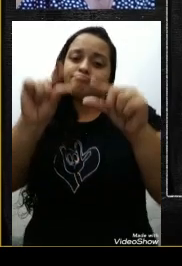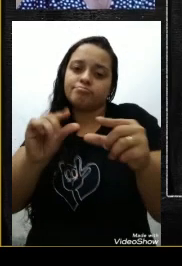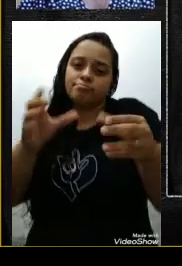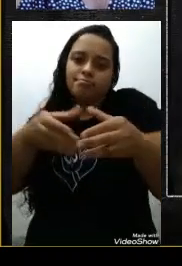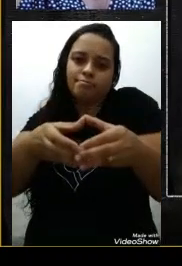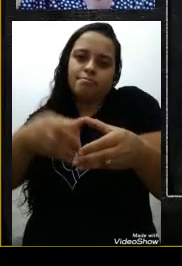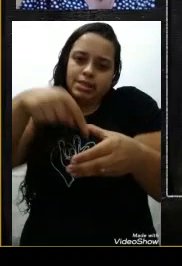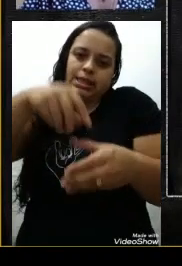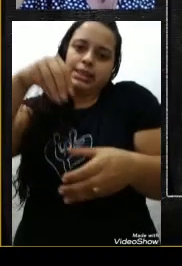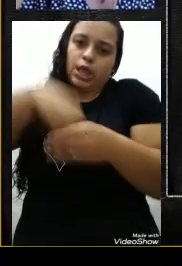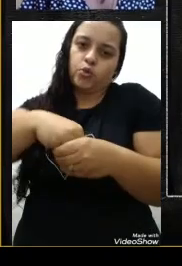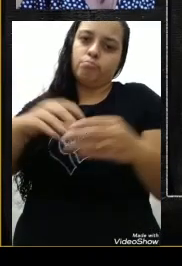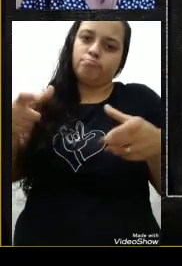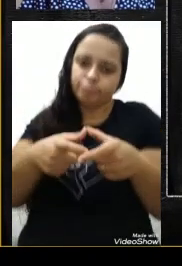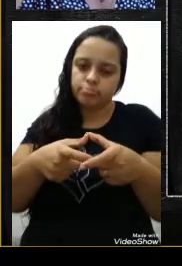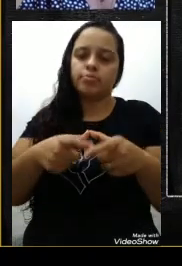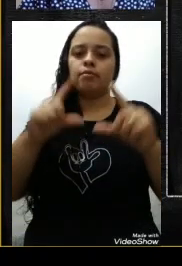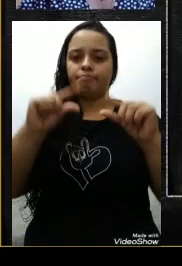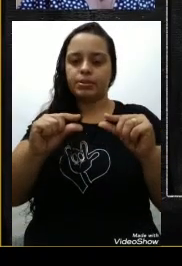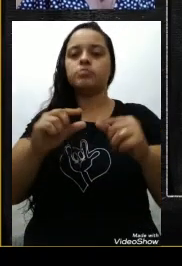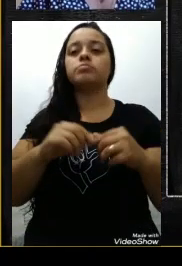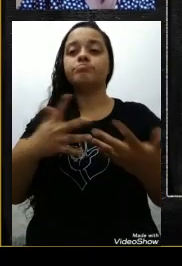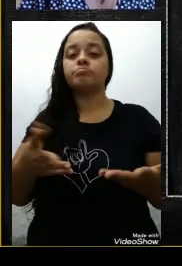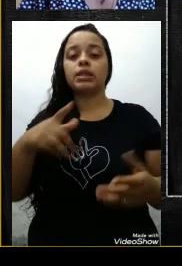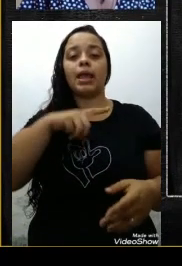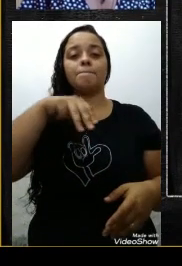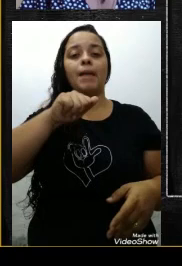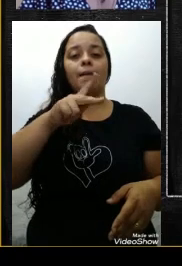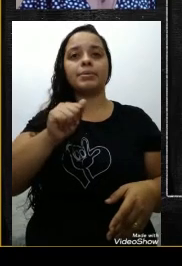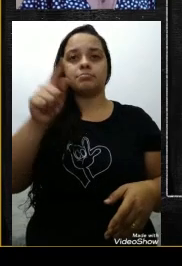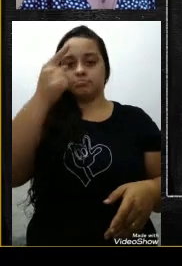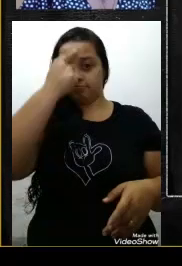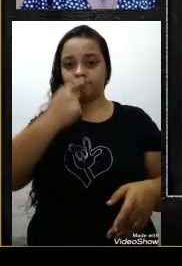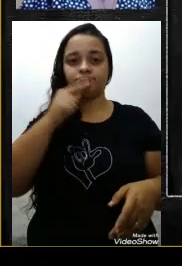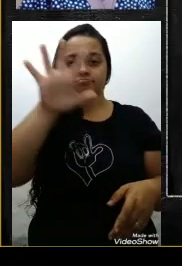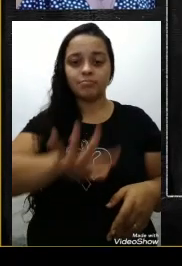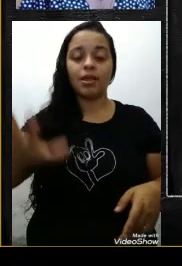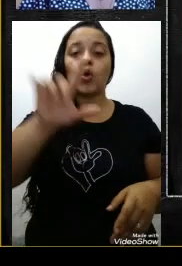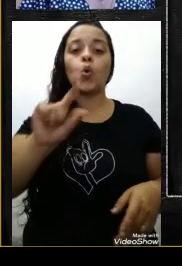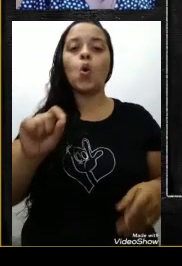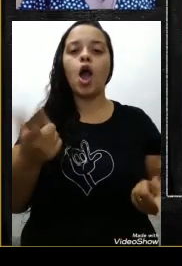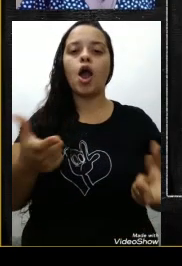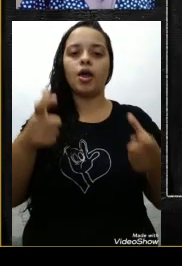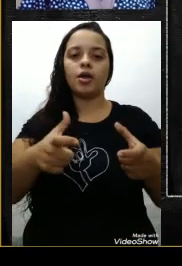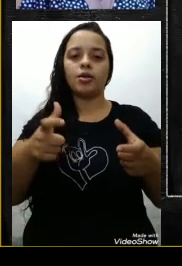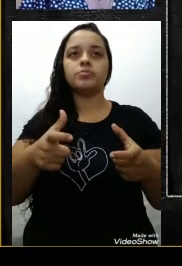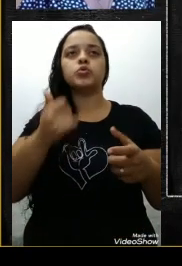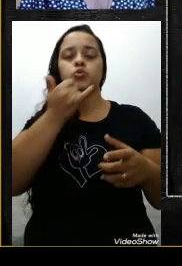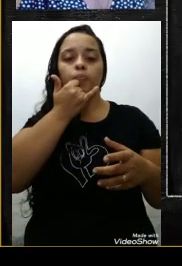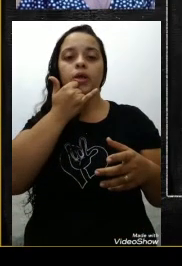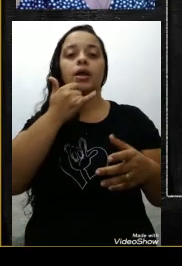quantidade populacional. Bem, nesse mapa é possível a gente observar as rotas de